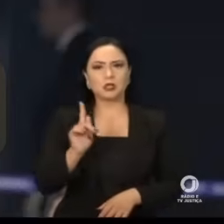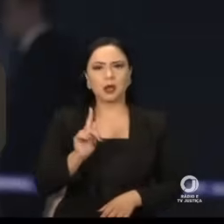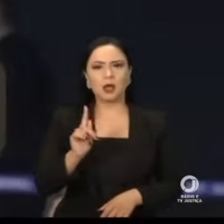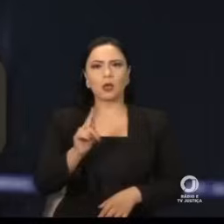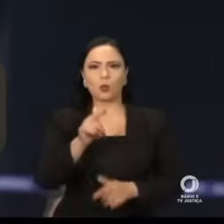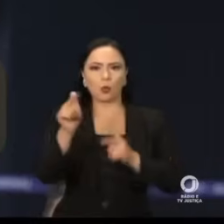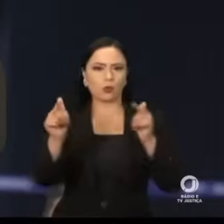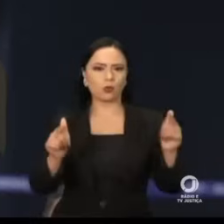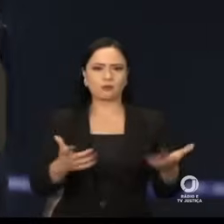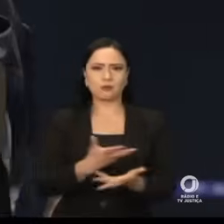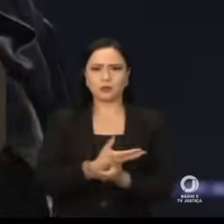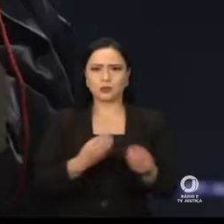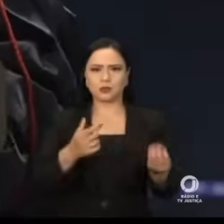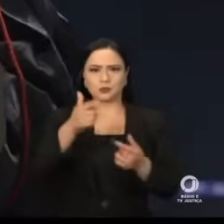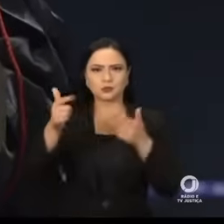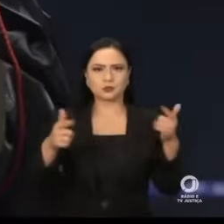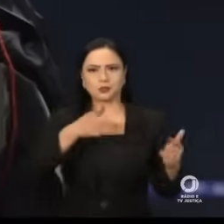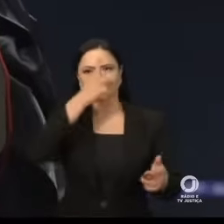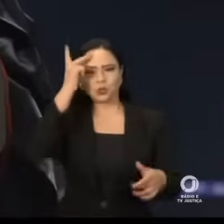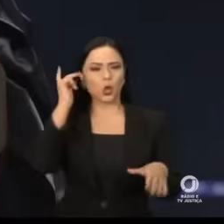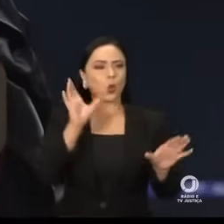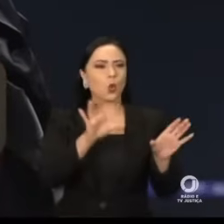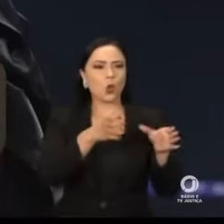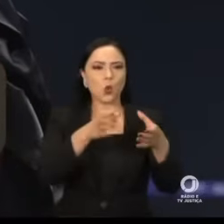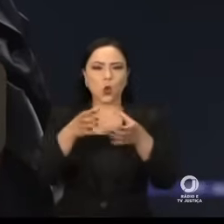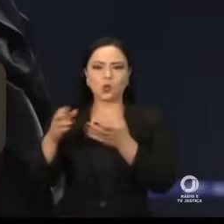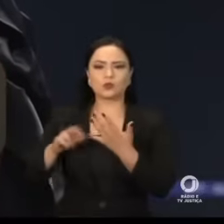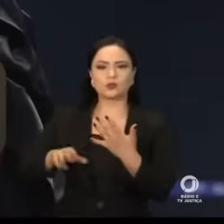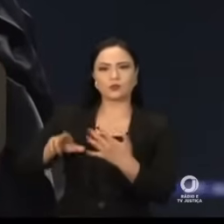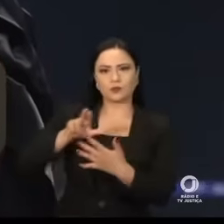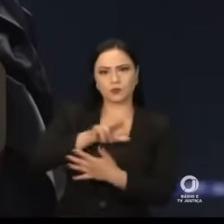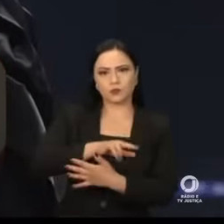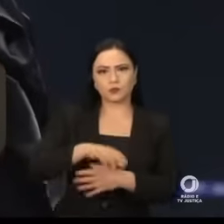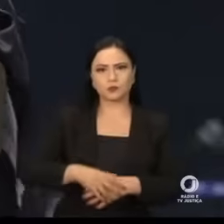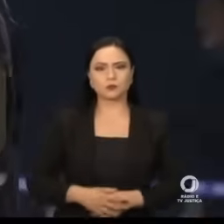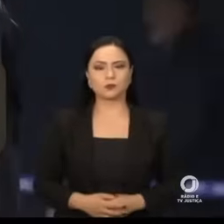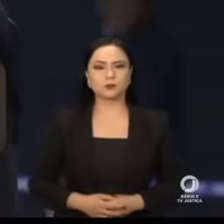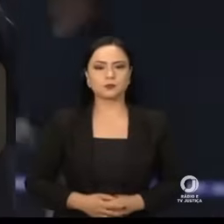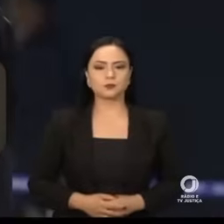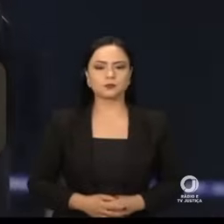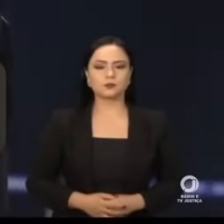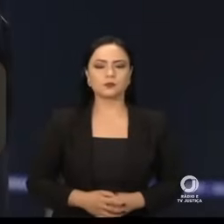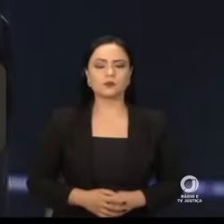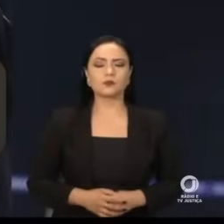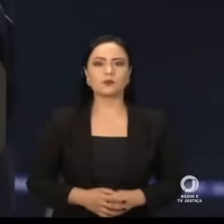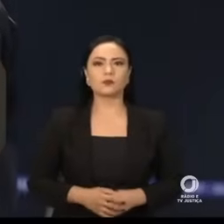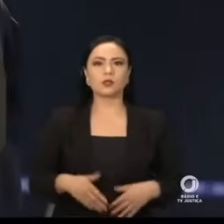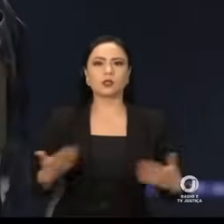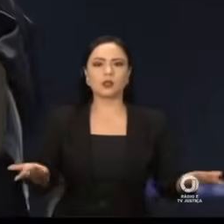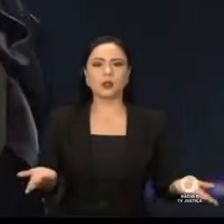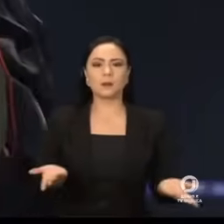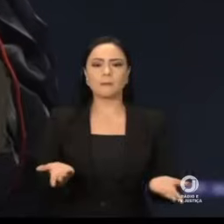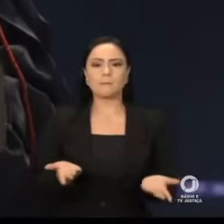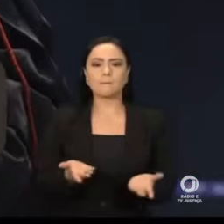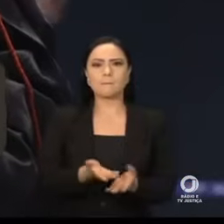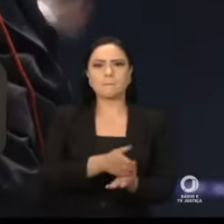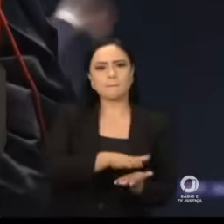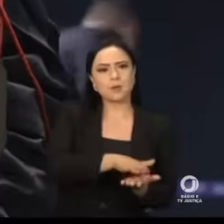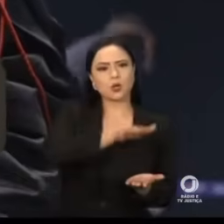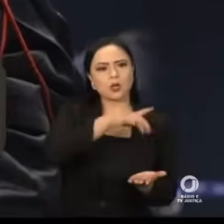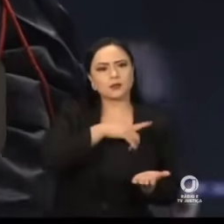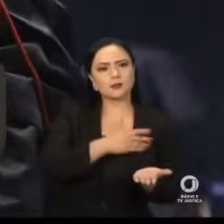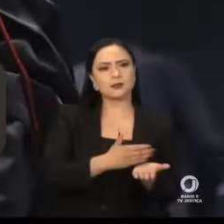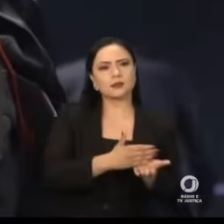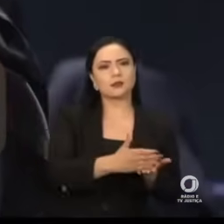num processo que tem vários núcleos e que foi cindido. Um processo, senhor presidente, que tem início em